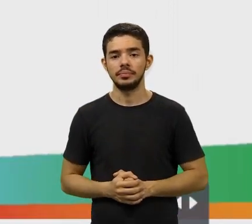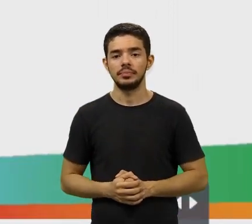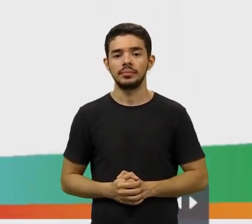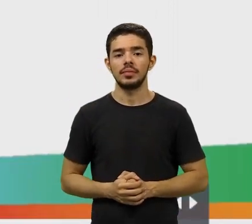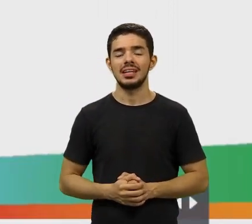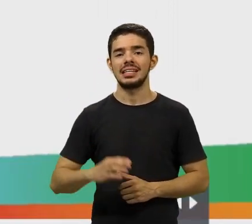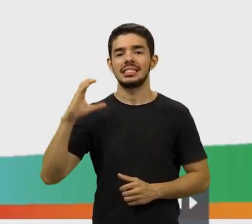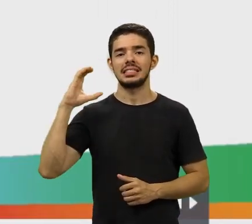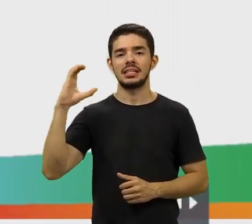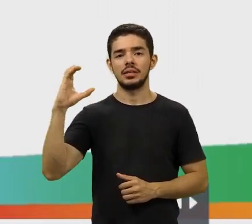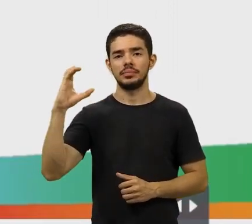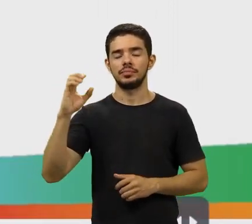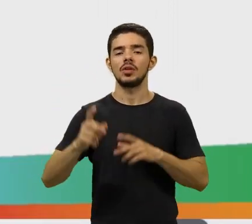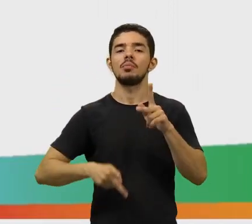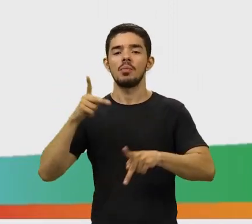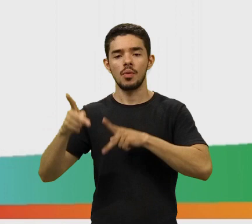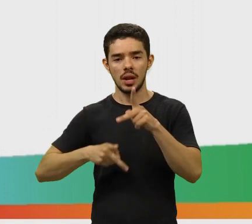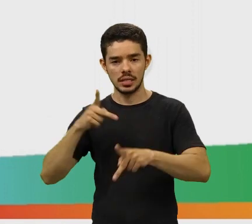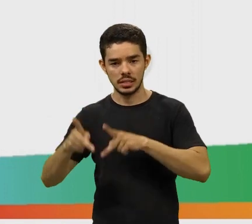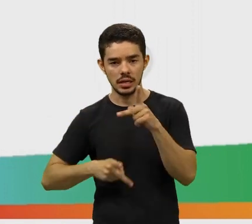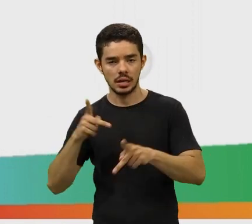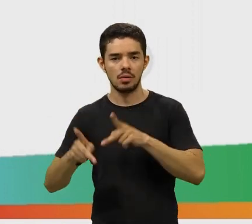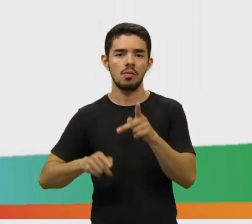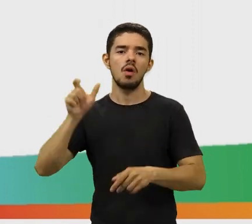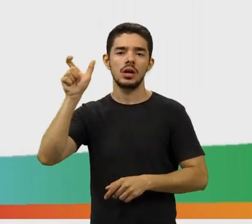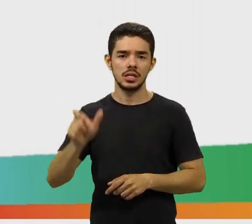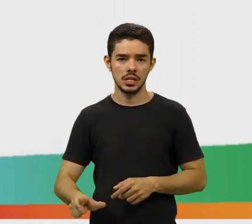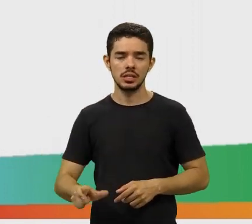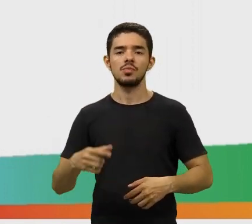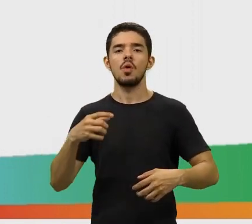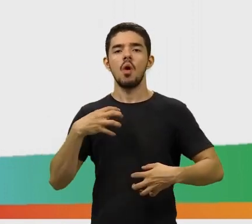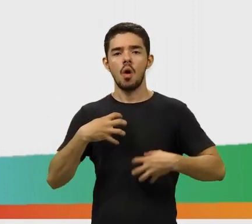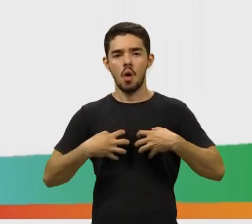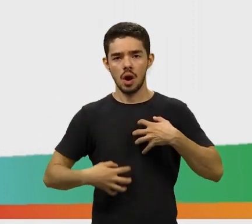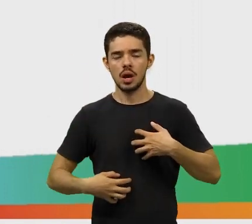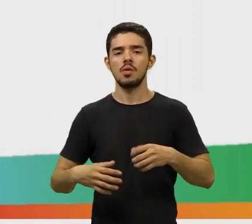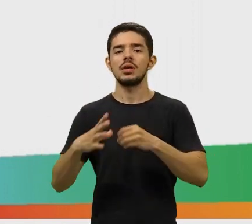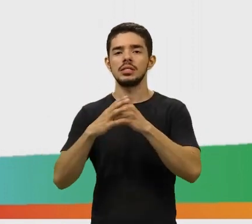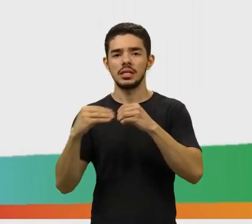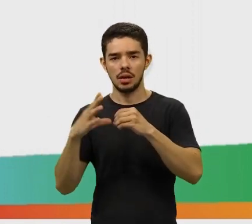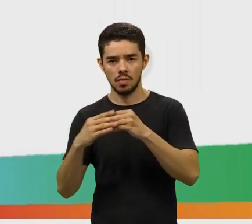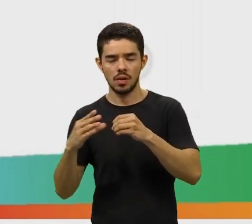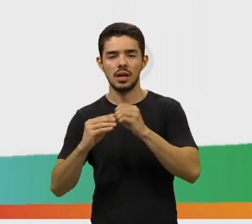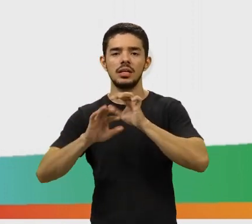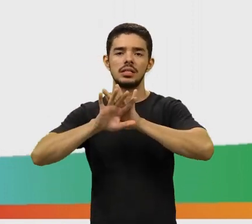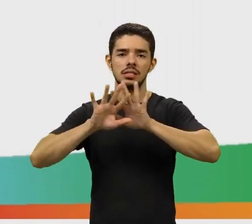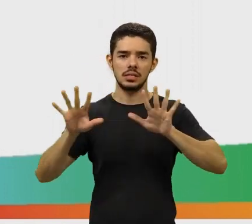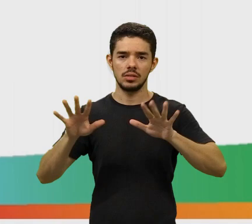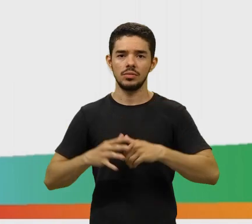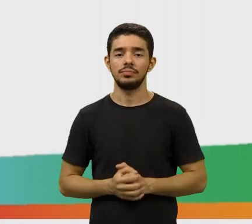a alternativa C. População, organismo, órgão, célula e